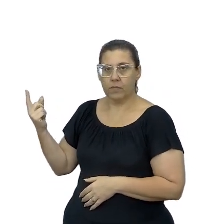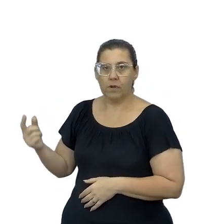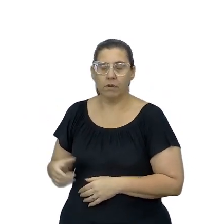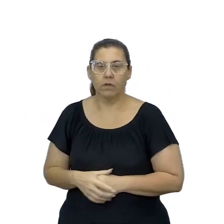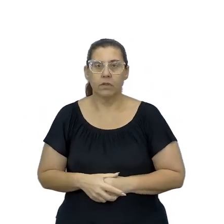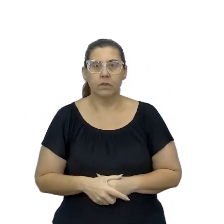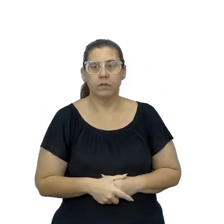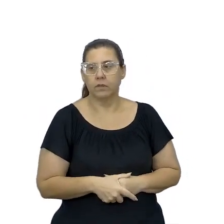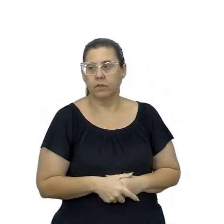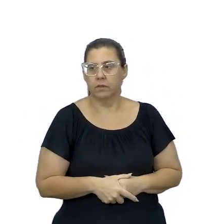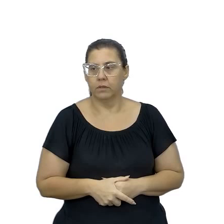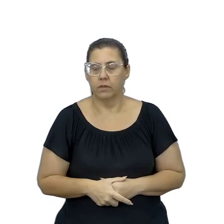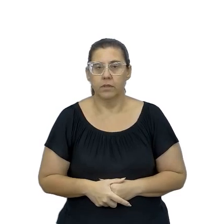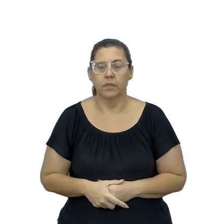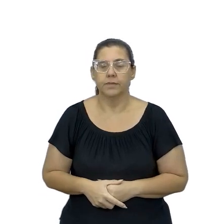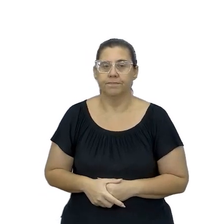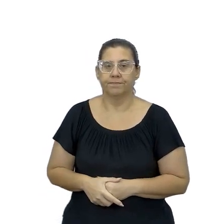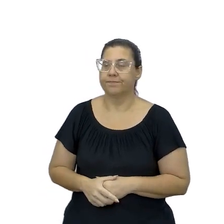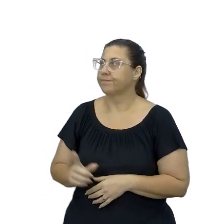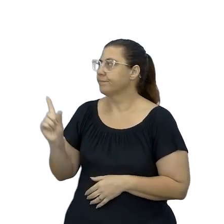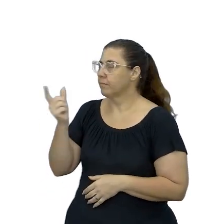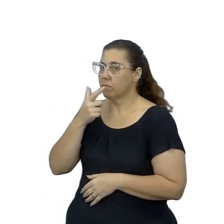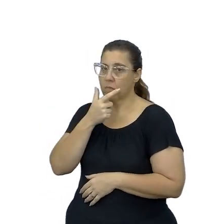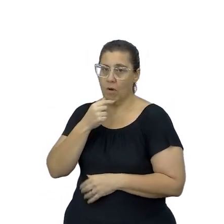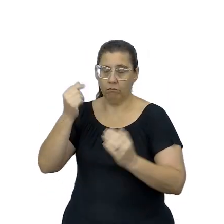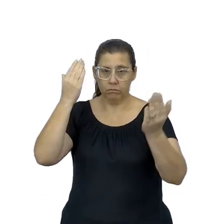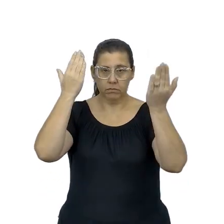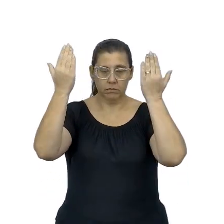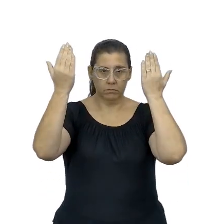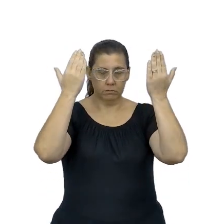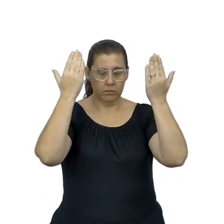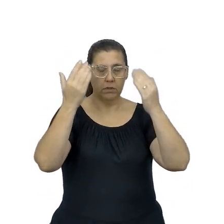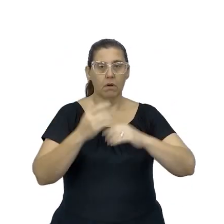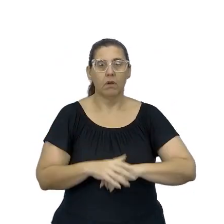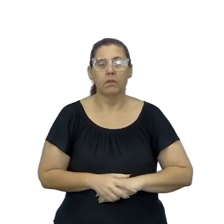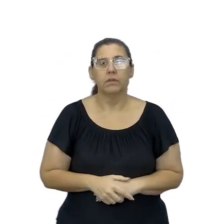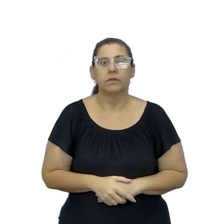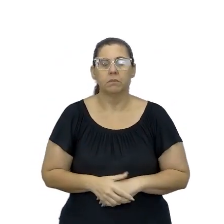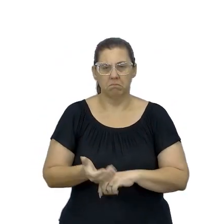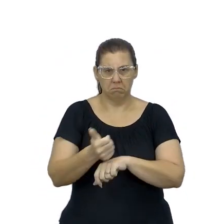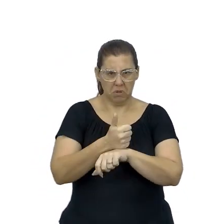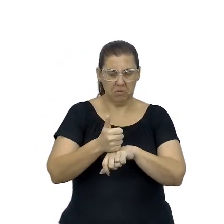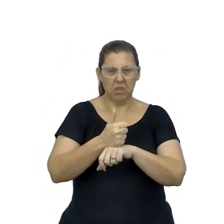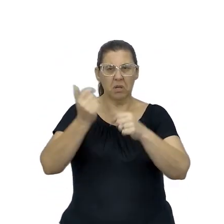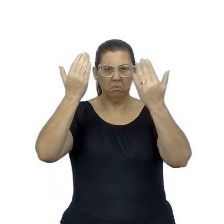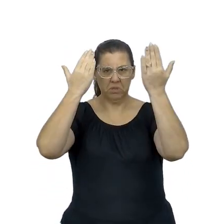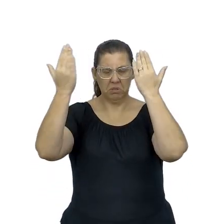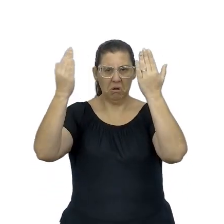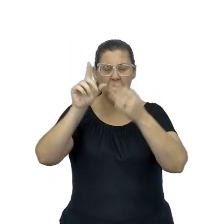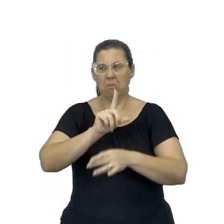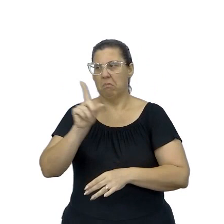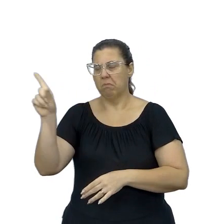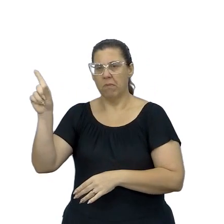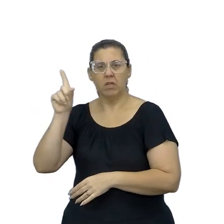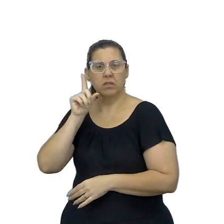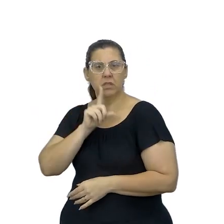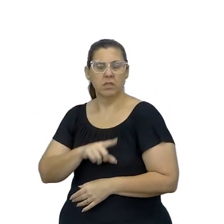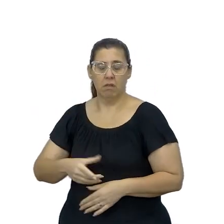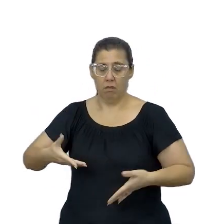tá bom? Ele é um psicólogo, né? Foi um psicólogo dos Estados Unidos, nasceu